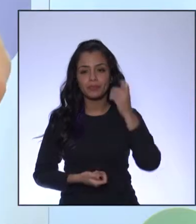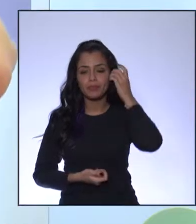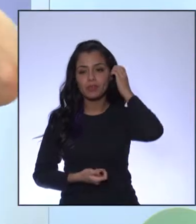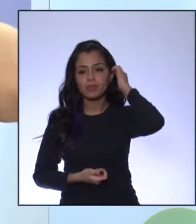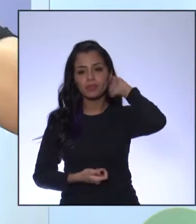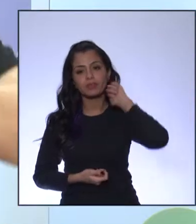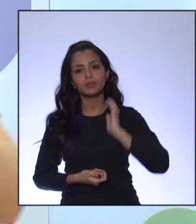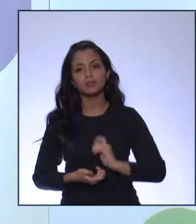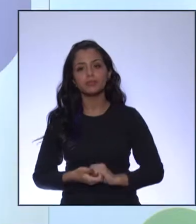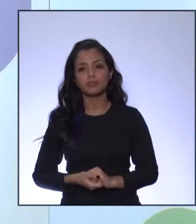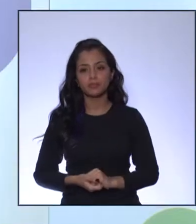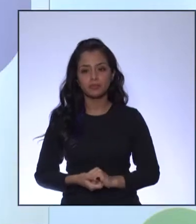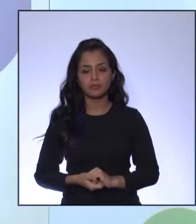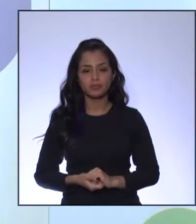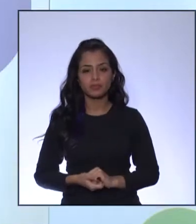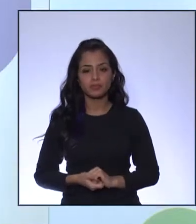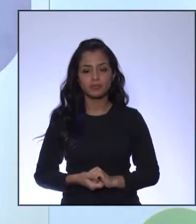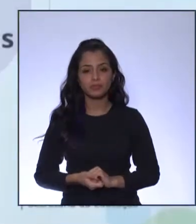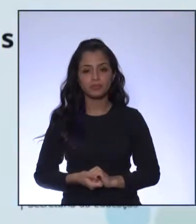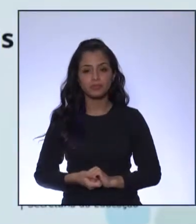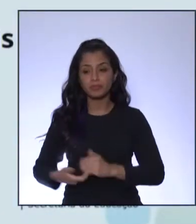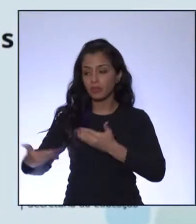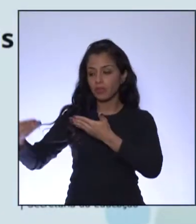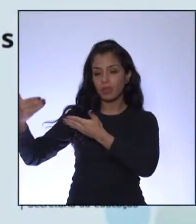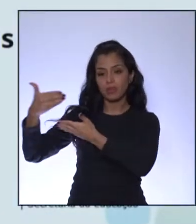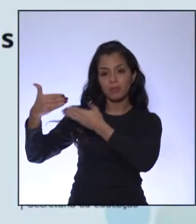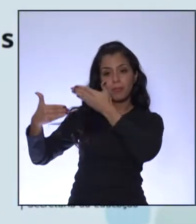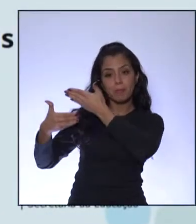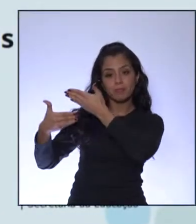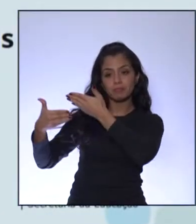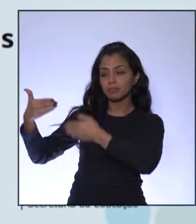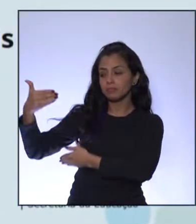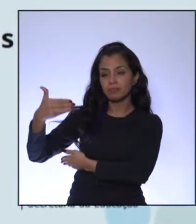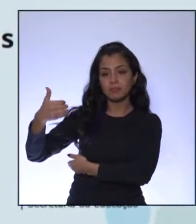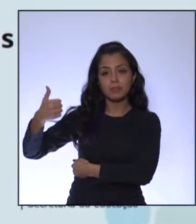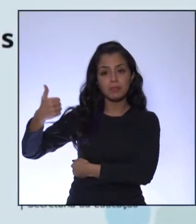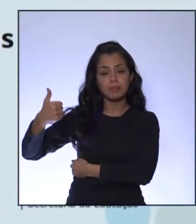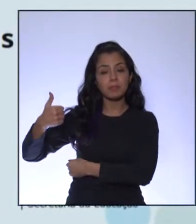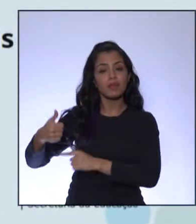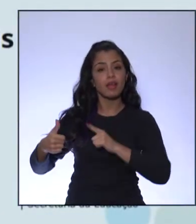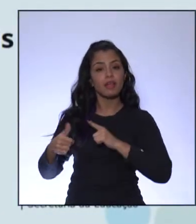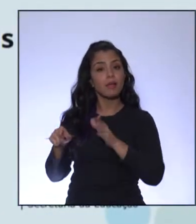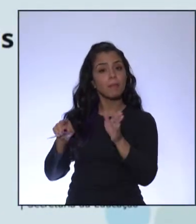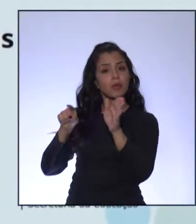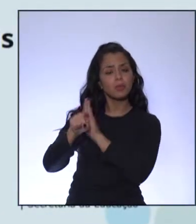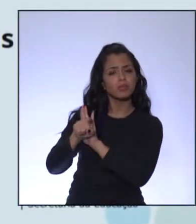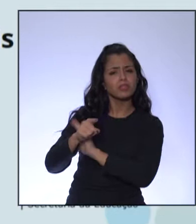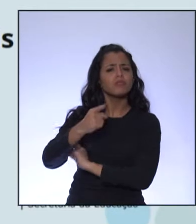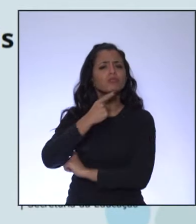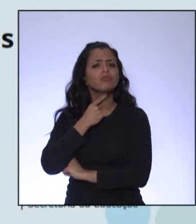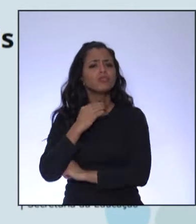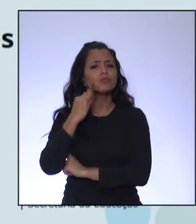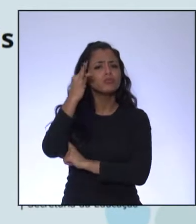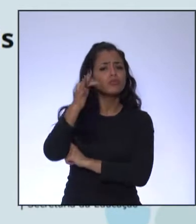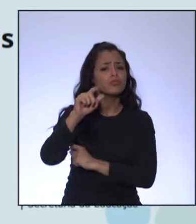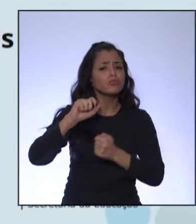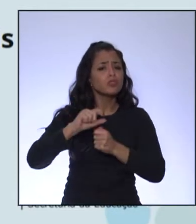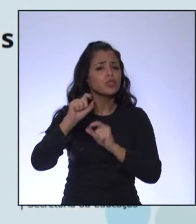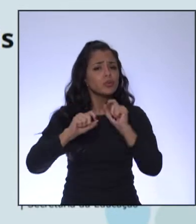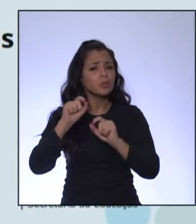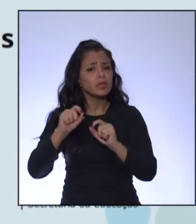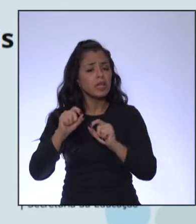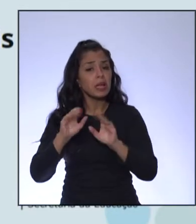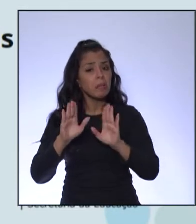A primeira tela, ela tem uma pergunta, que é o que você quer ser quando crescer. E por que eu